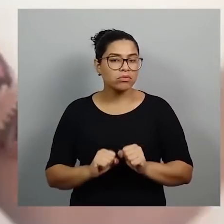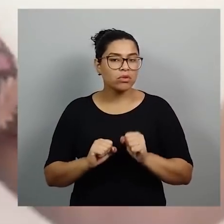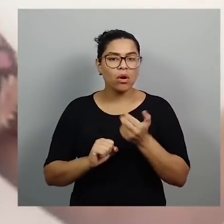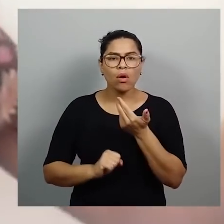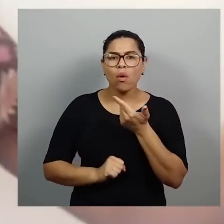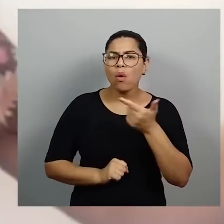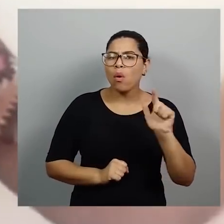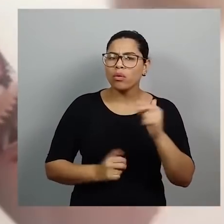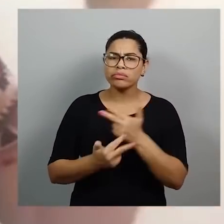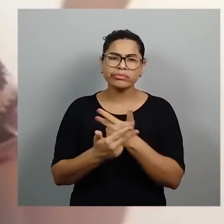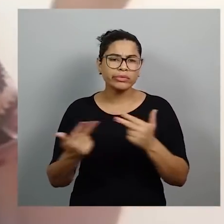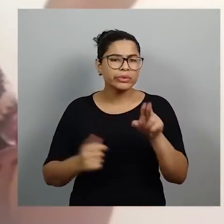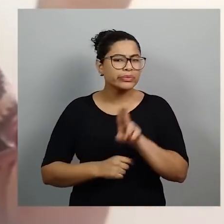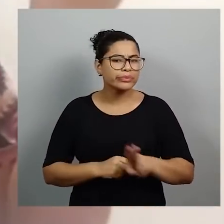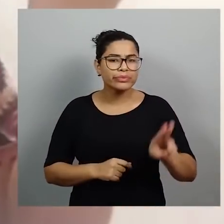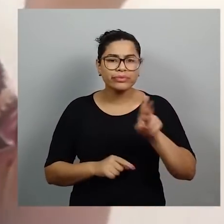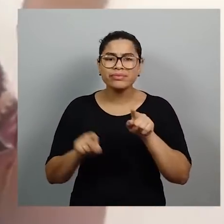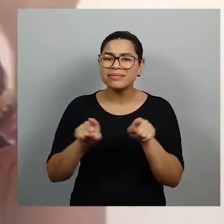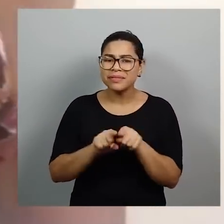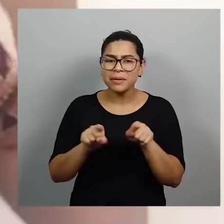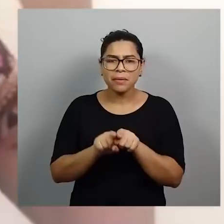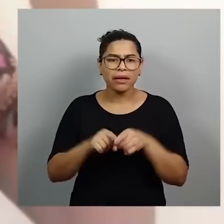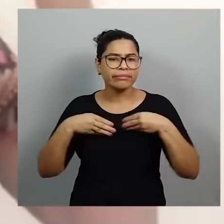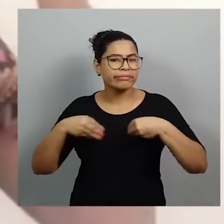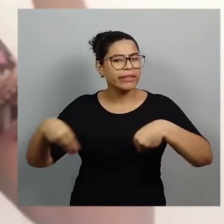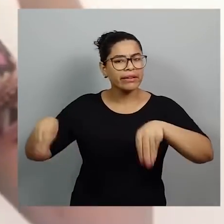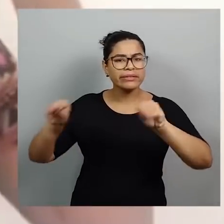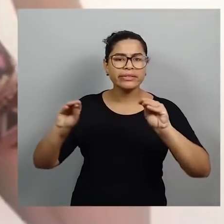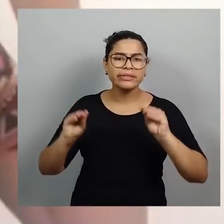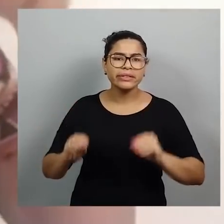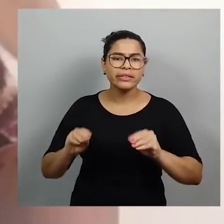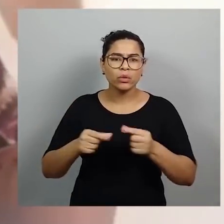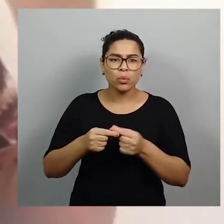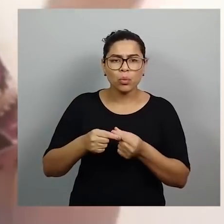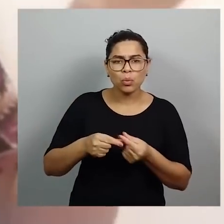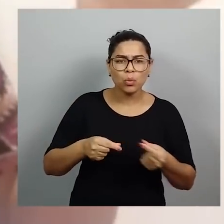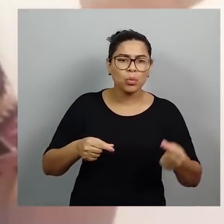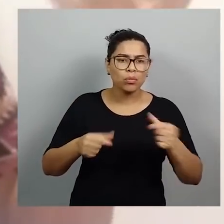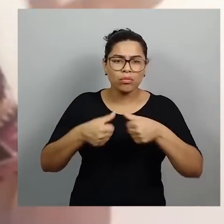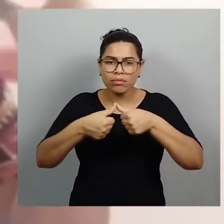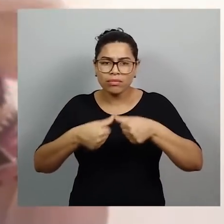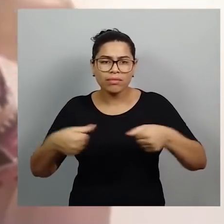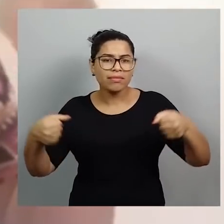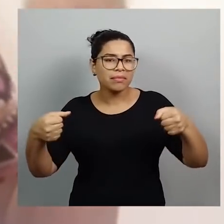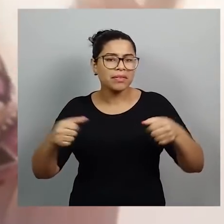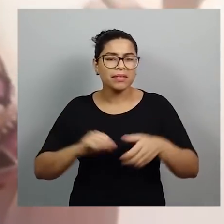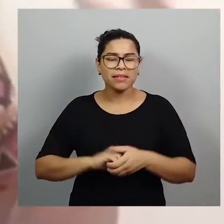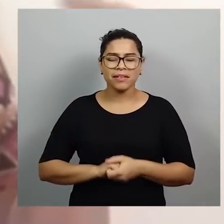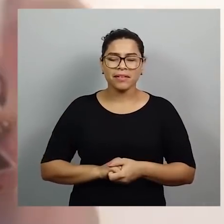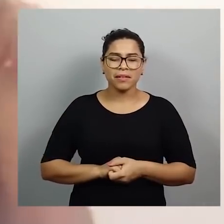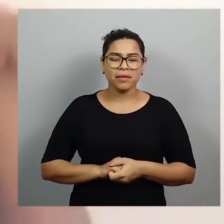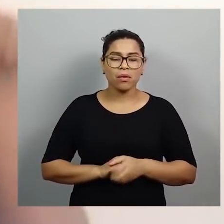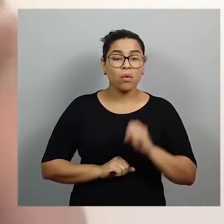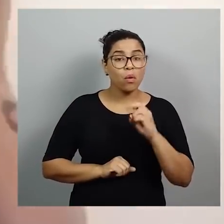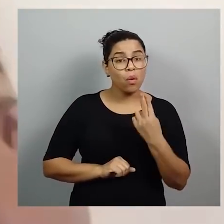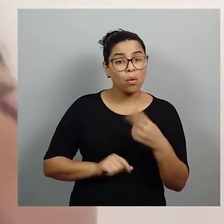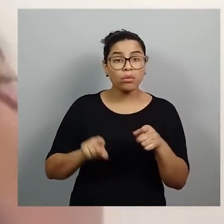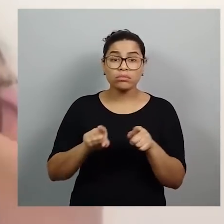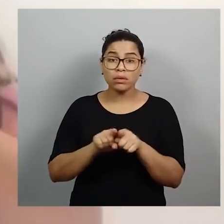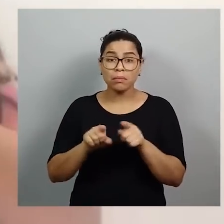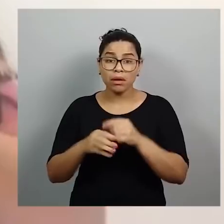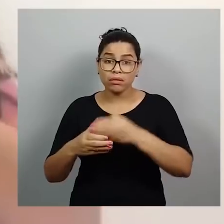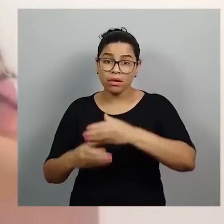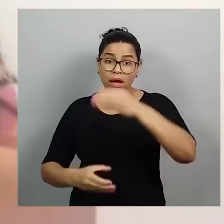máscara. Poderia utilizar pedaços de tecido, de fita, ou